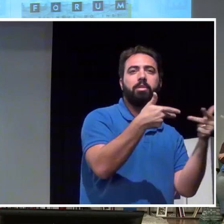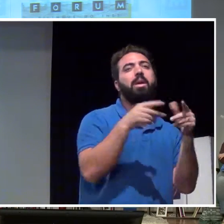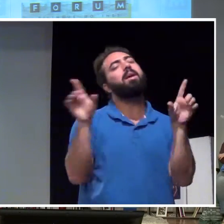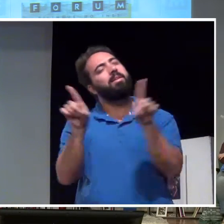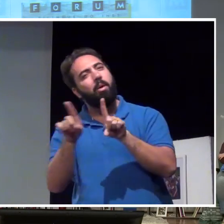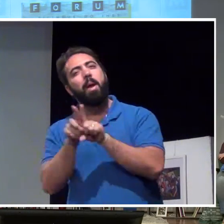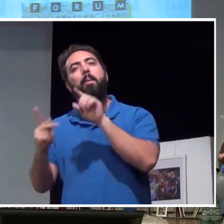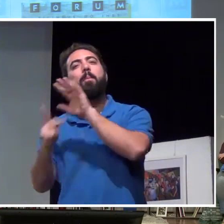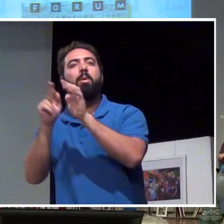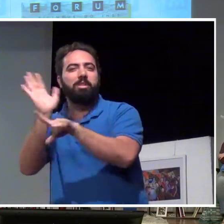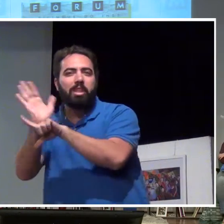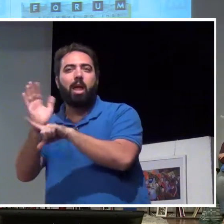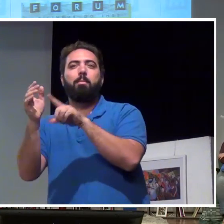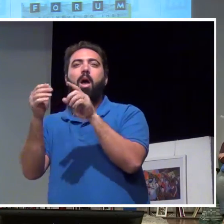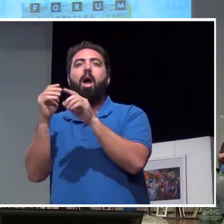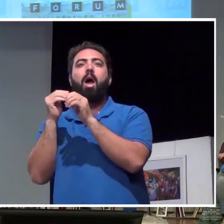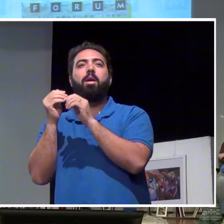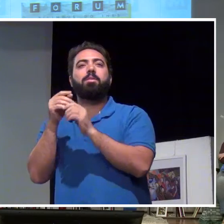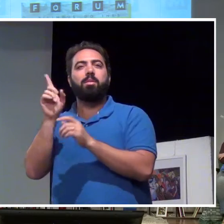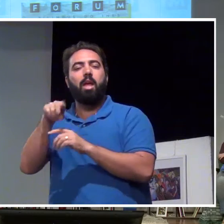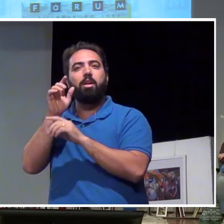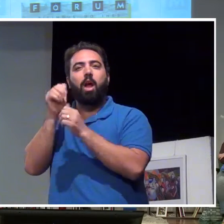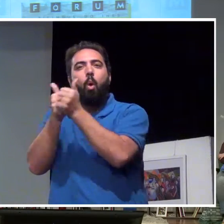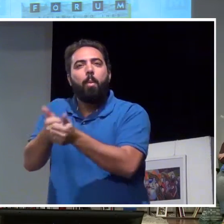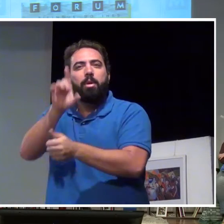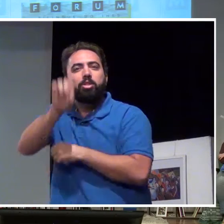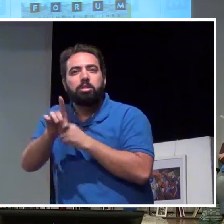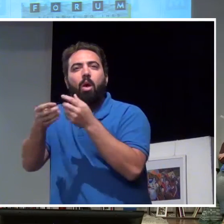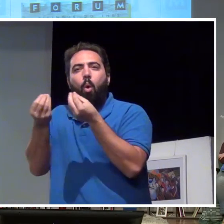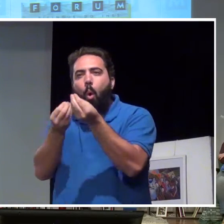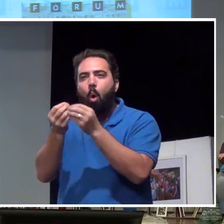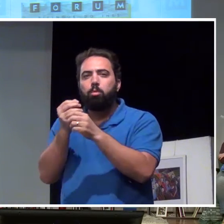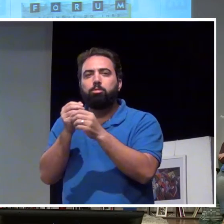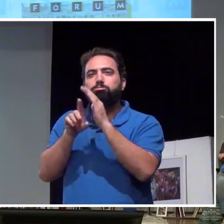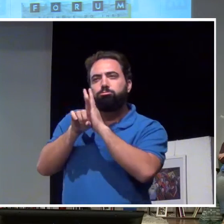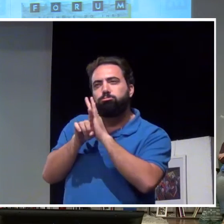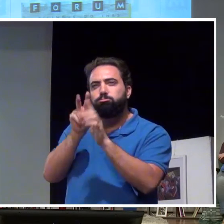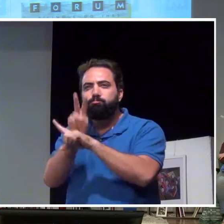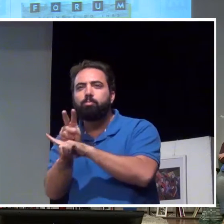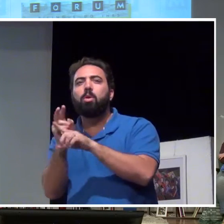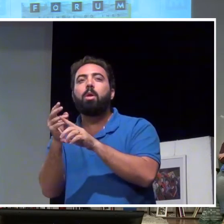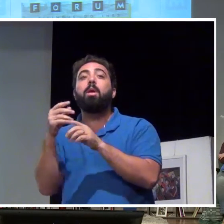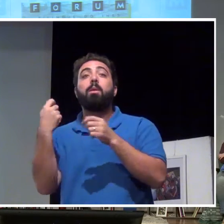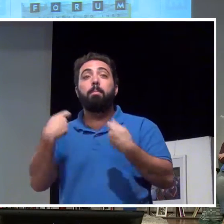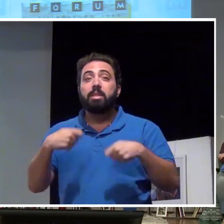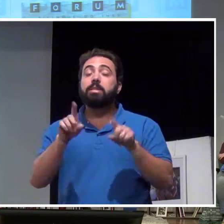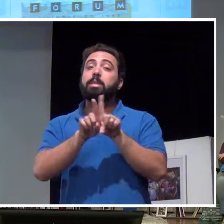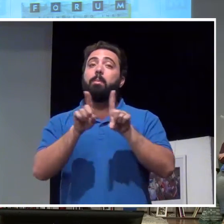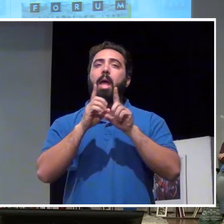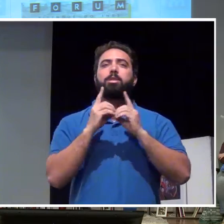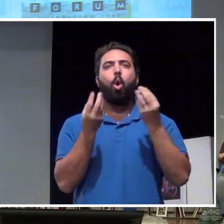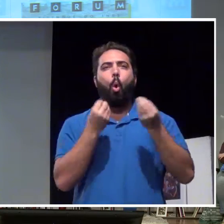de direção, uma didática própria para estar diante das câmeras, porque, senão, quem